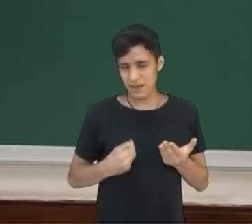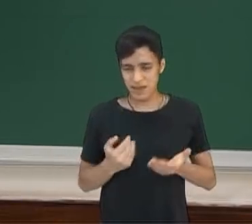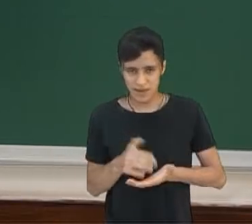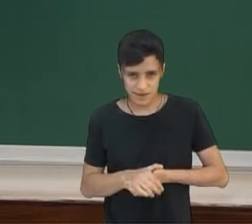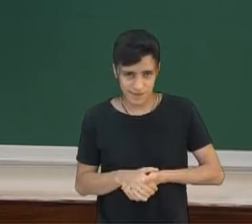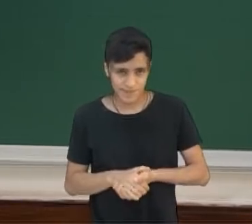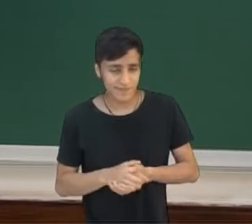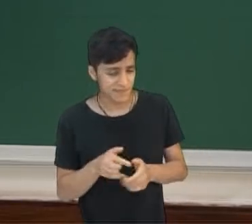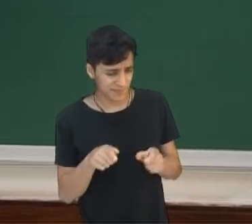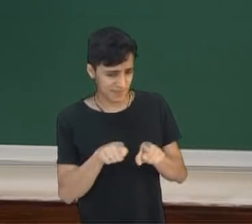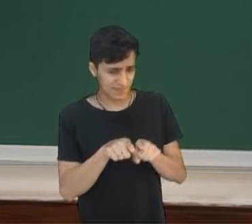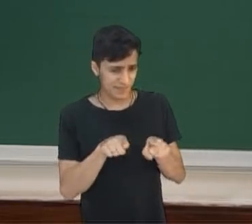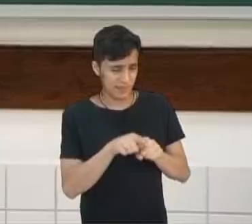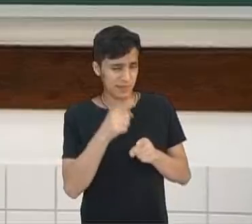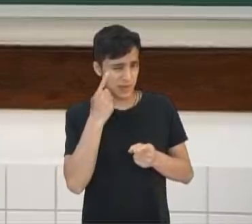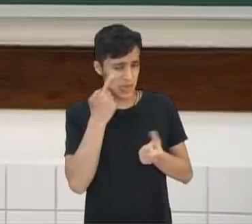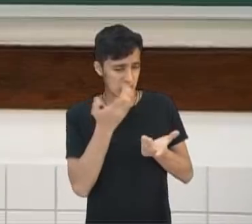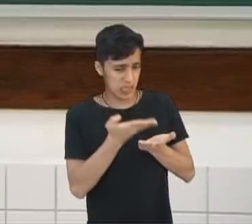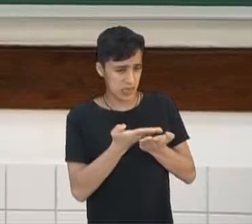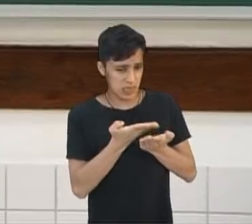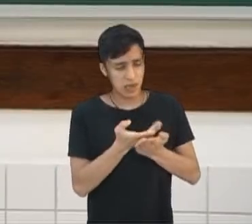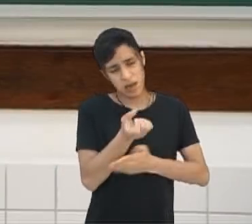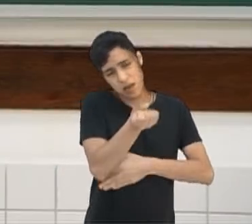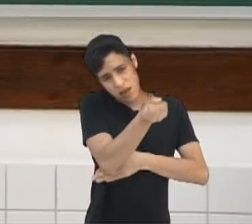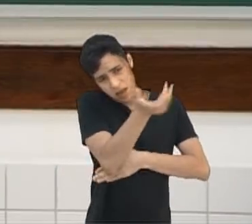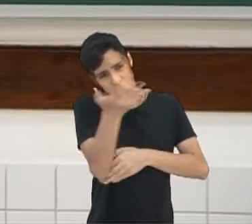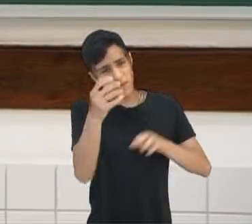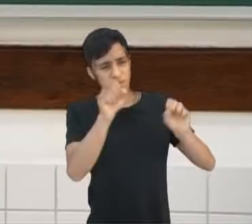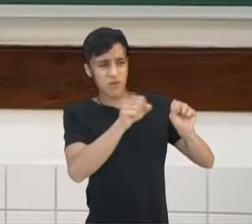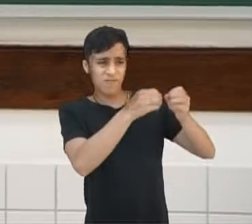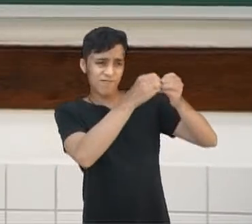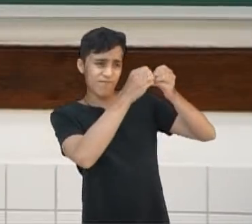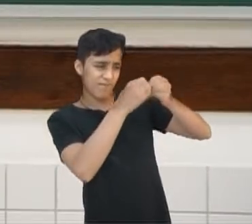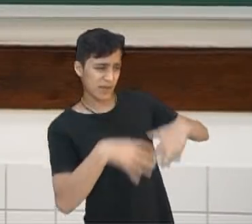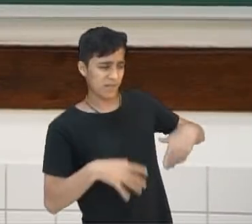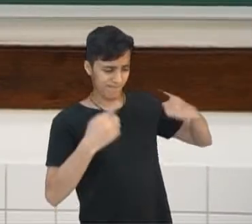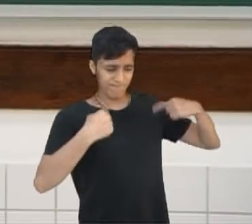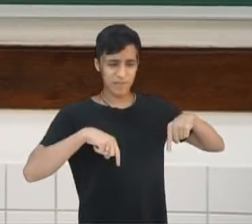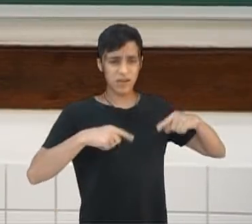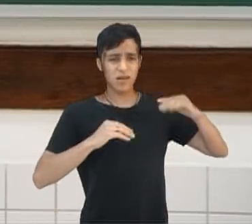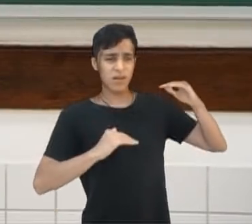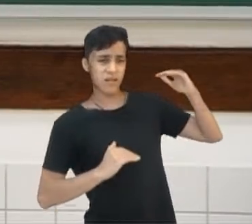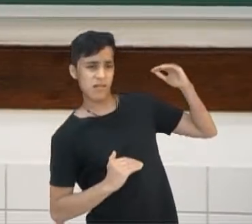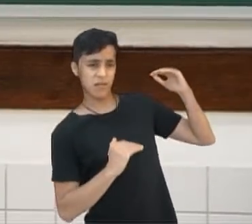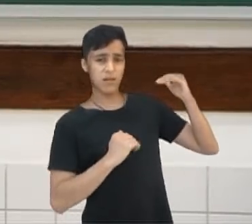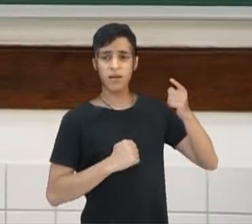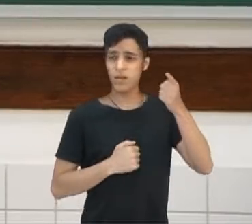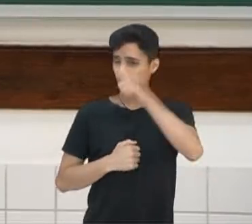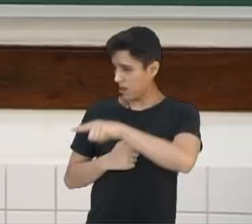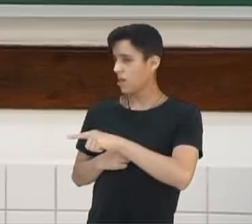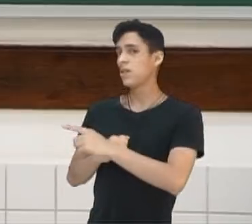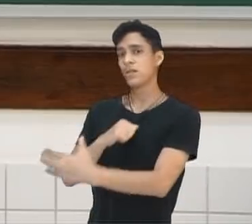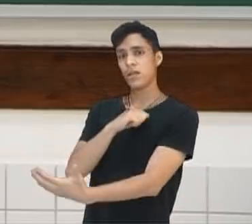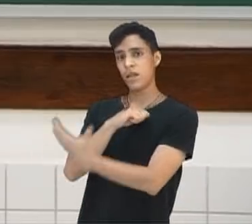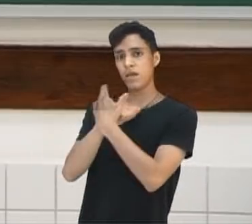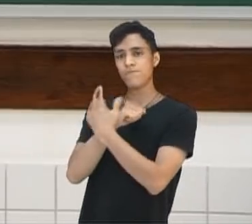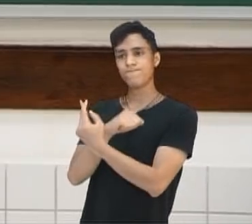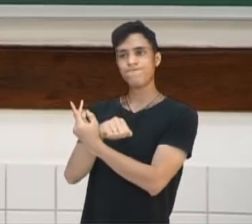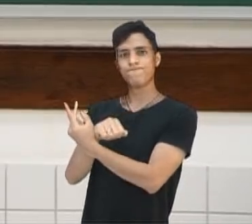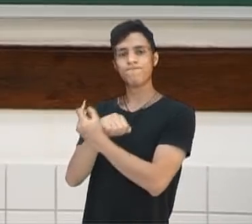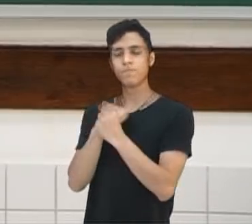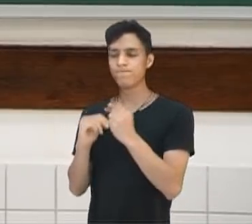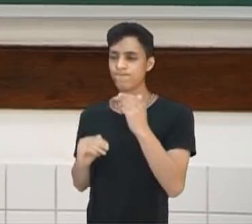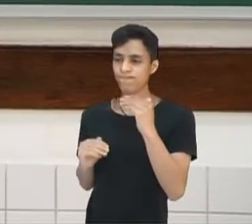E vimos também, né, que alguns hábitos podem prejudicar essa homeostase e outros podem ajudar a